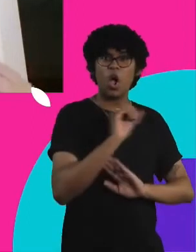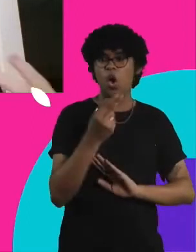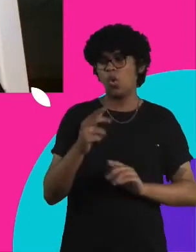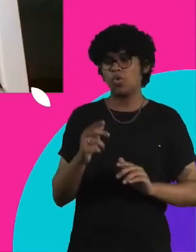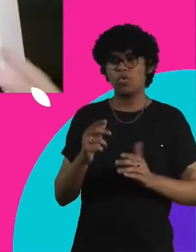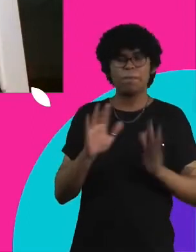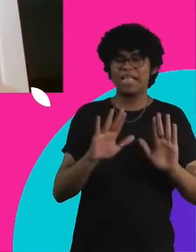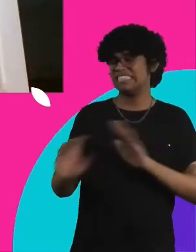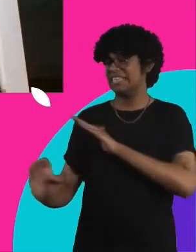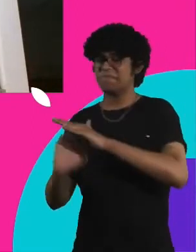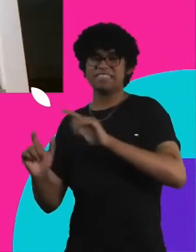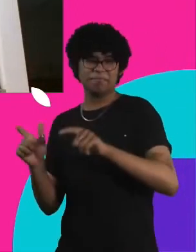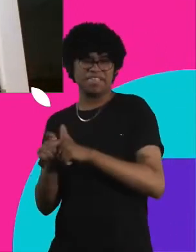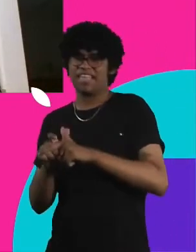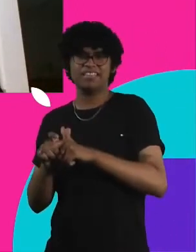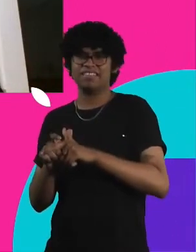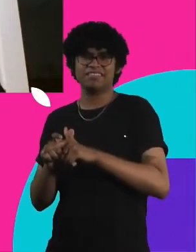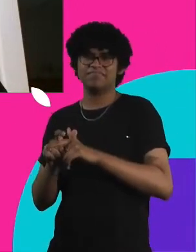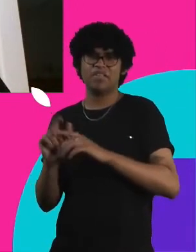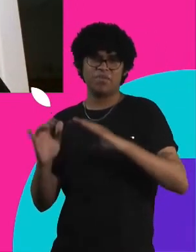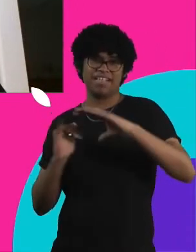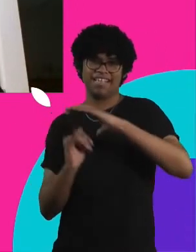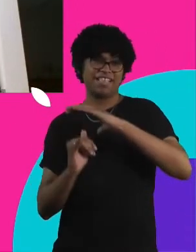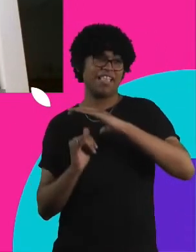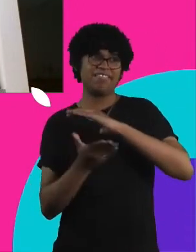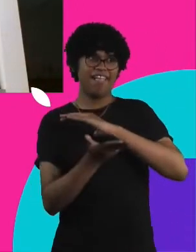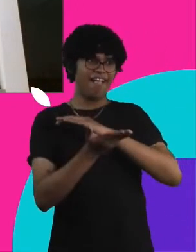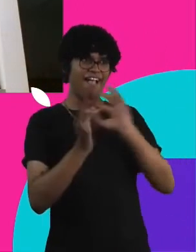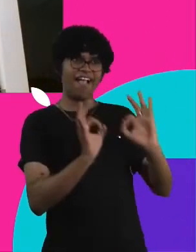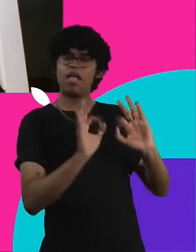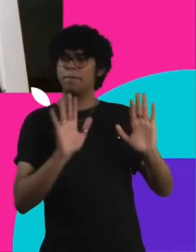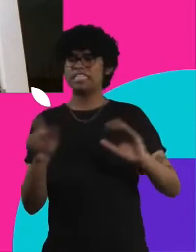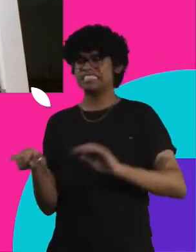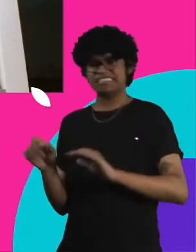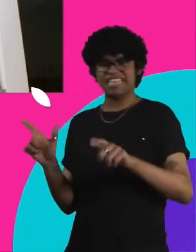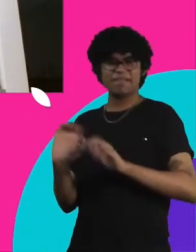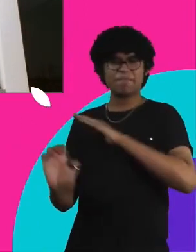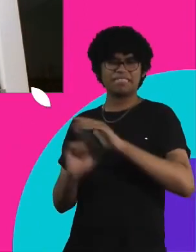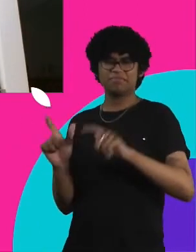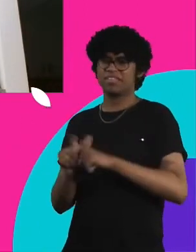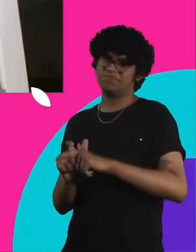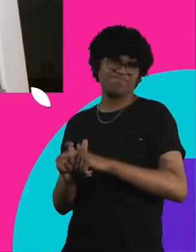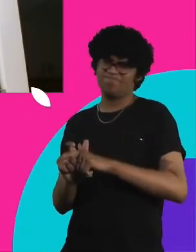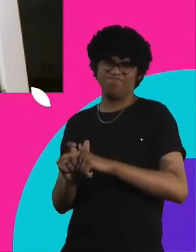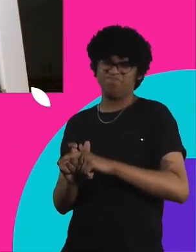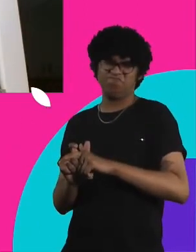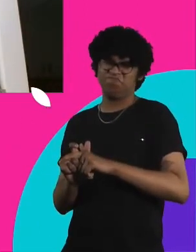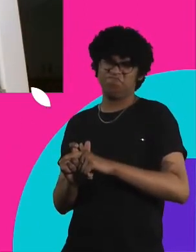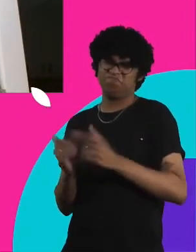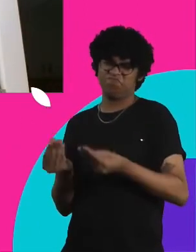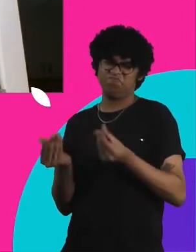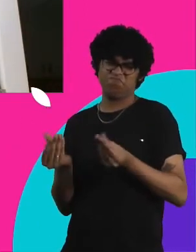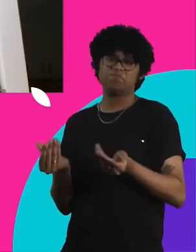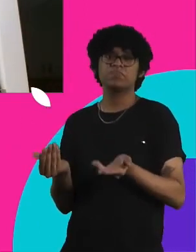traz inovação ou não traz riqueza para o nosso país, né? Então, eu acho que esse é um ponto importante para a gente